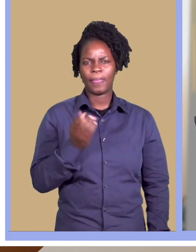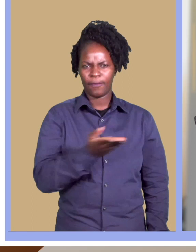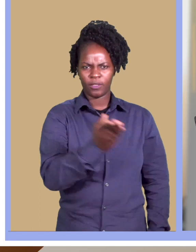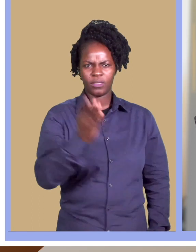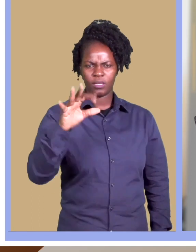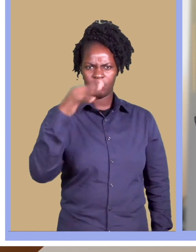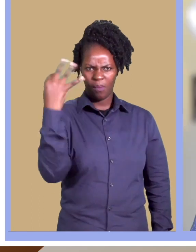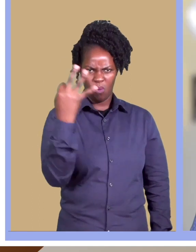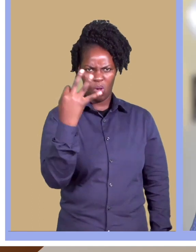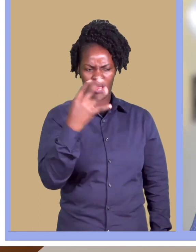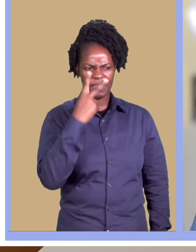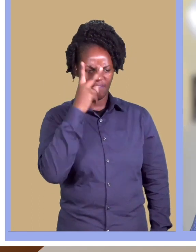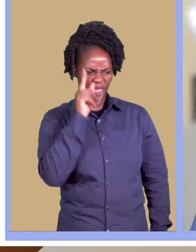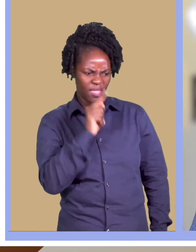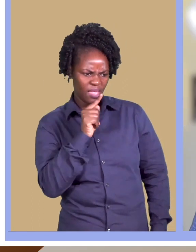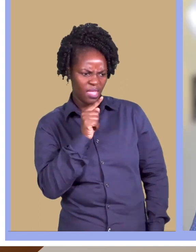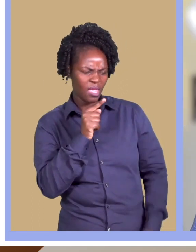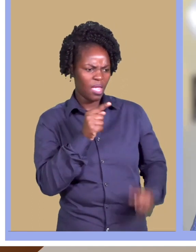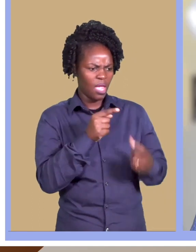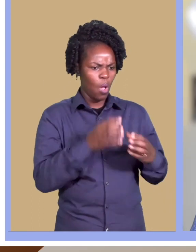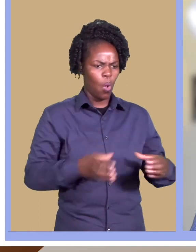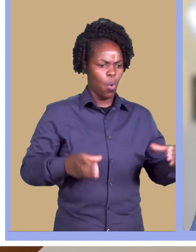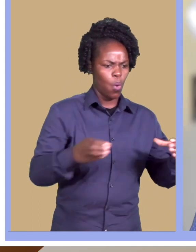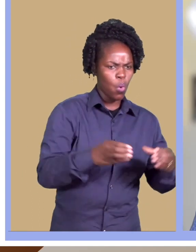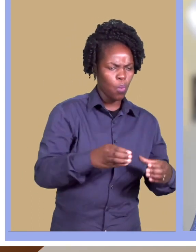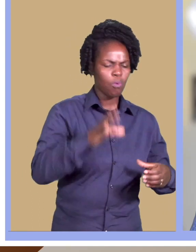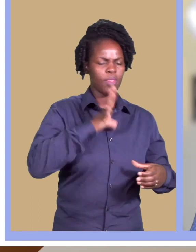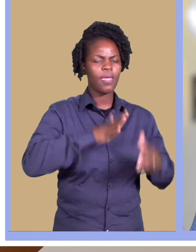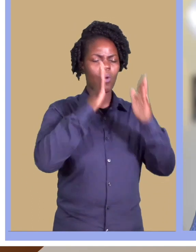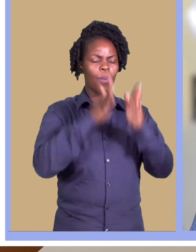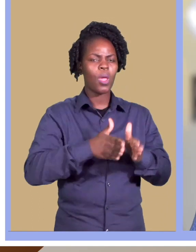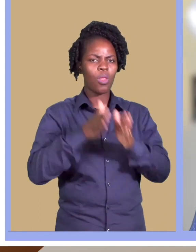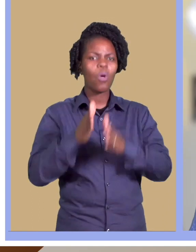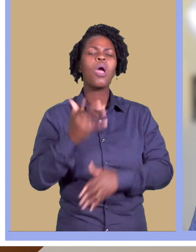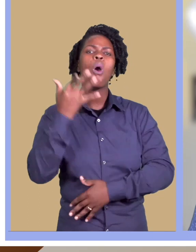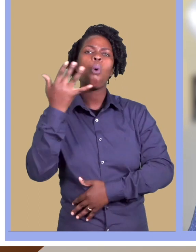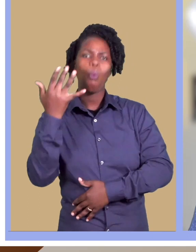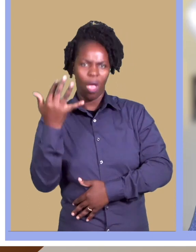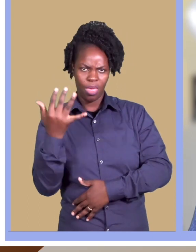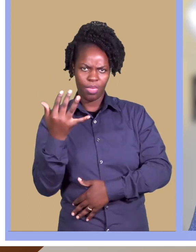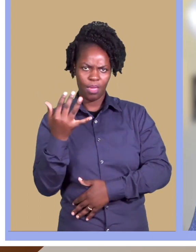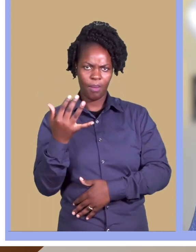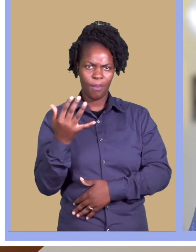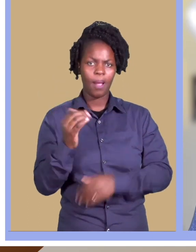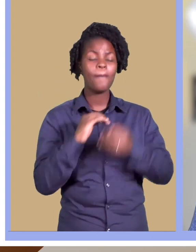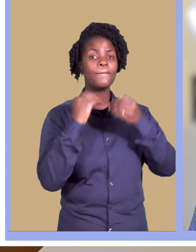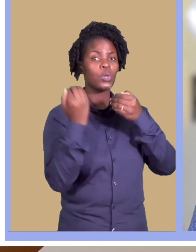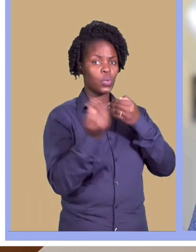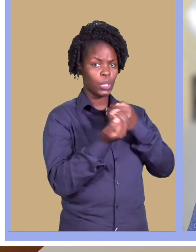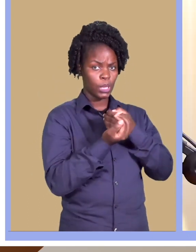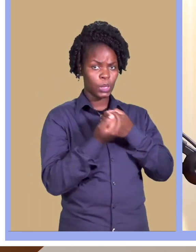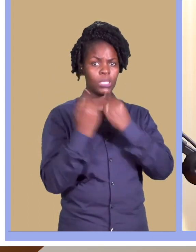na coordenação, principalmente para fazer face a esta mitigação das